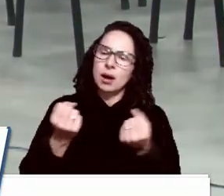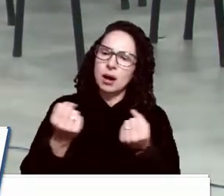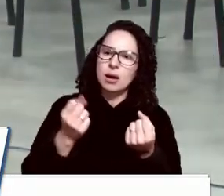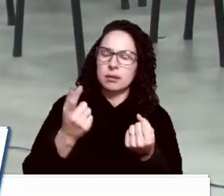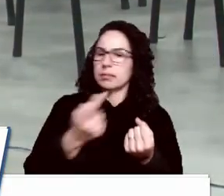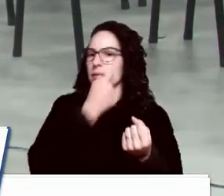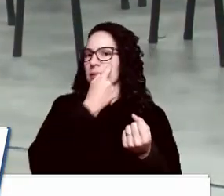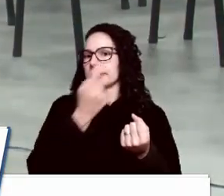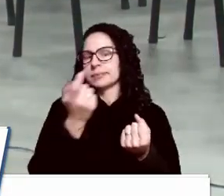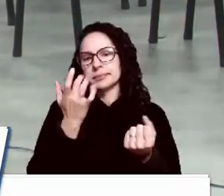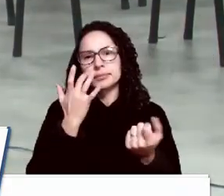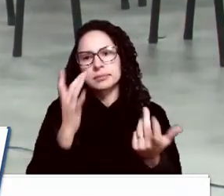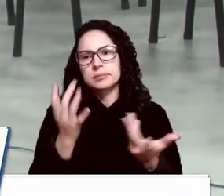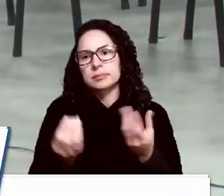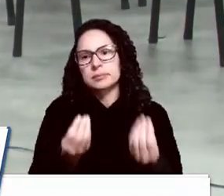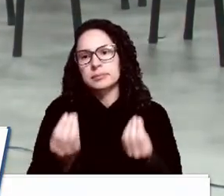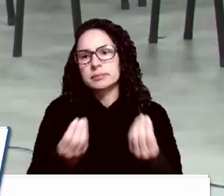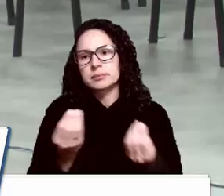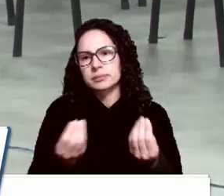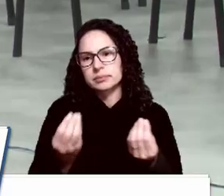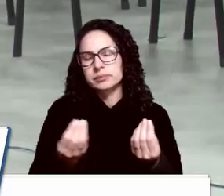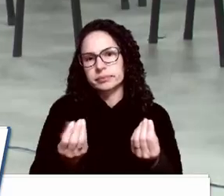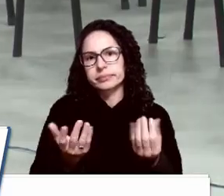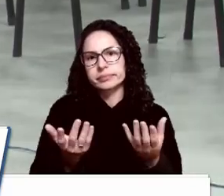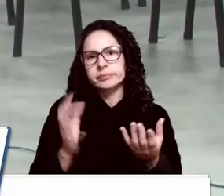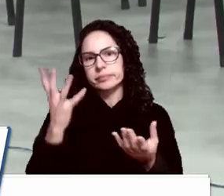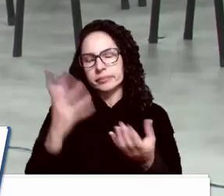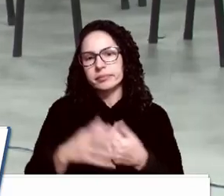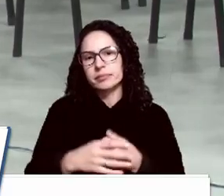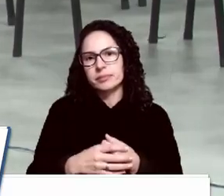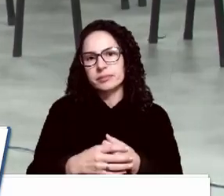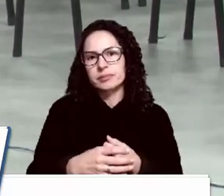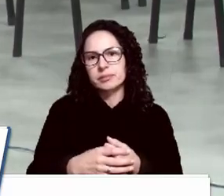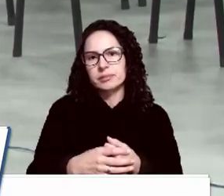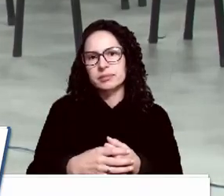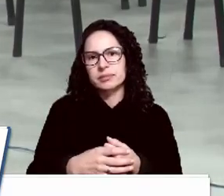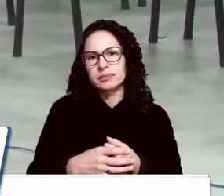sei o que poderia ter acontecido. E